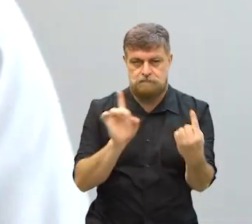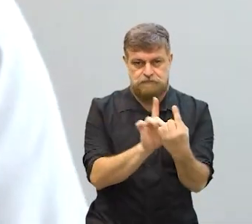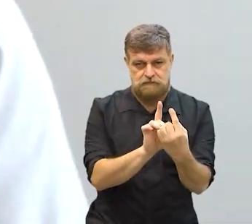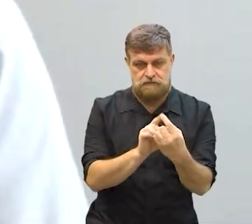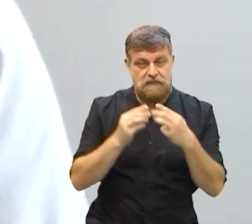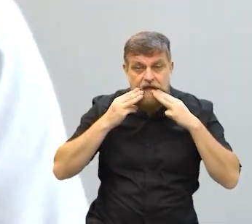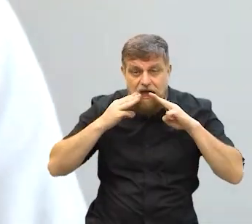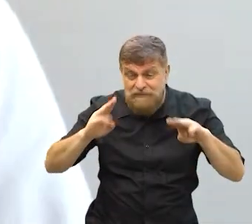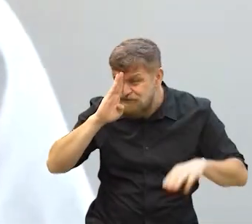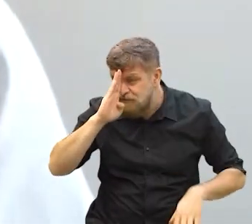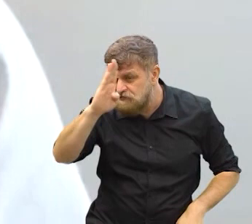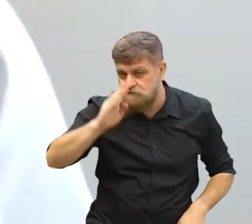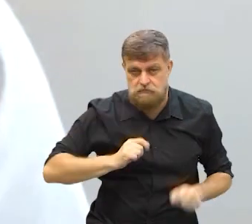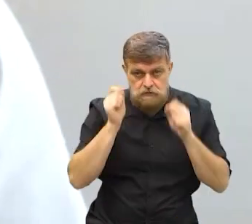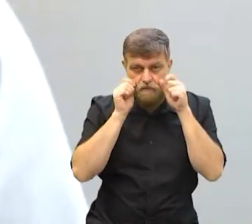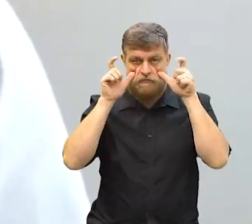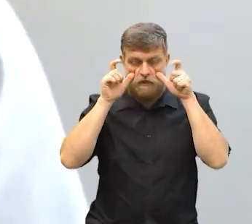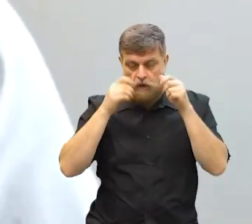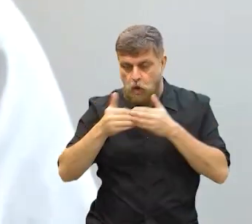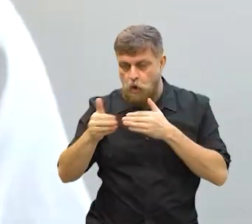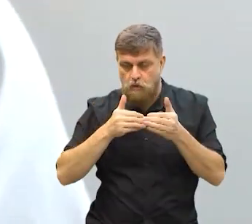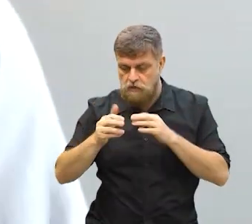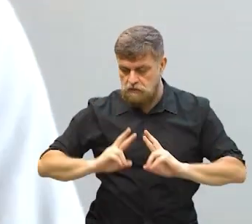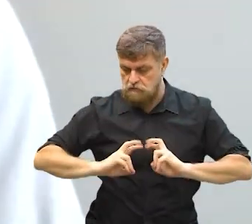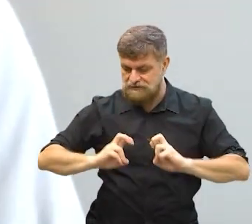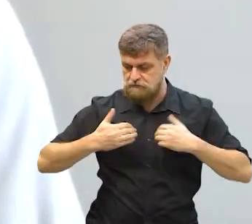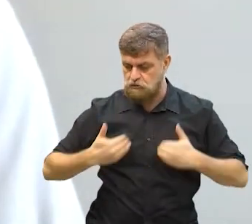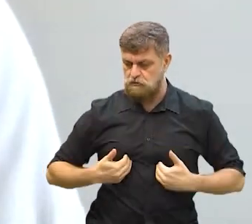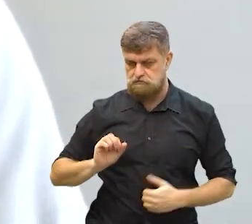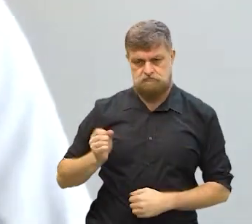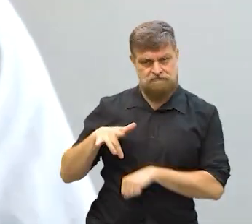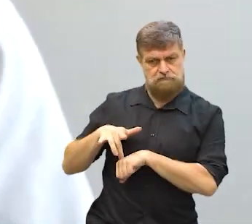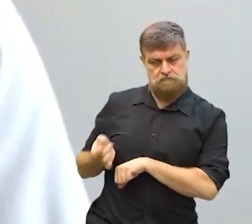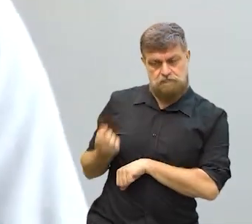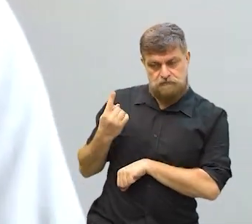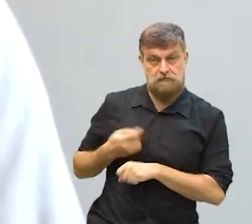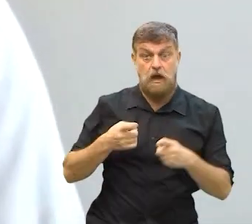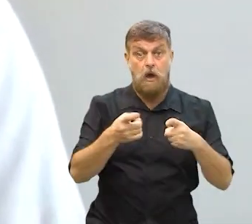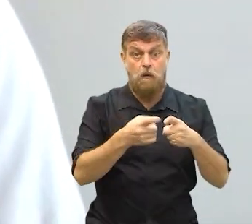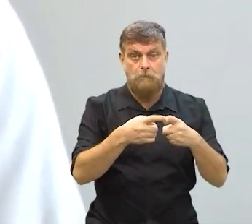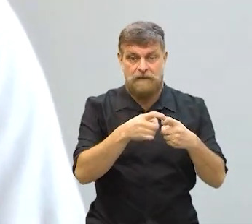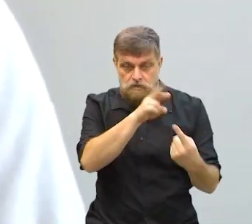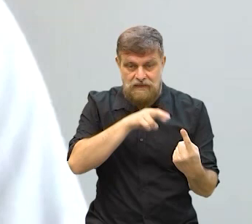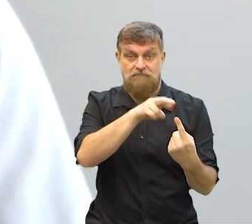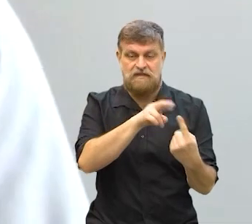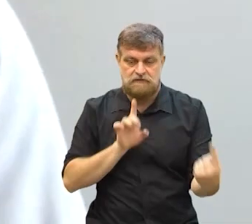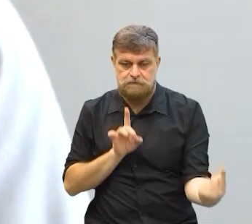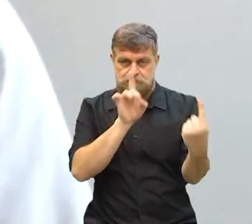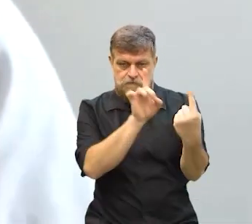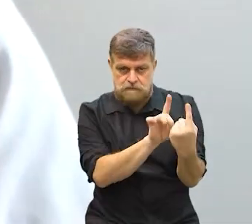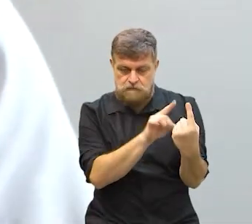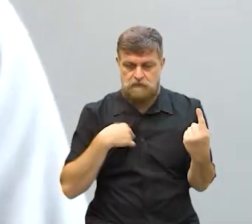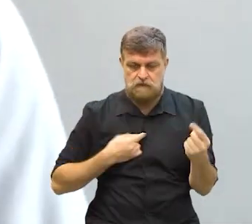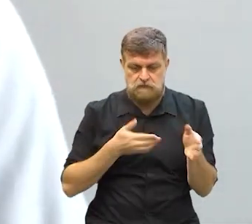acho que essa é a mensagem principal, é estar atento, qualquer sinal de algo diferente no corpo, procurar o seu médico de referência e a partir